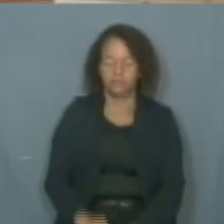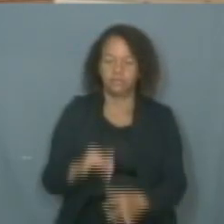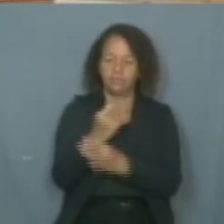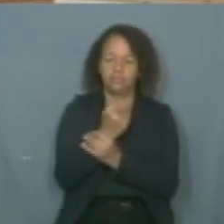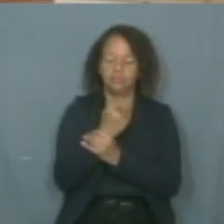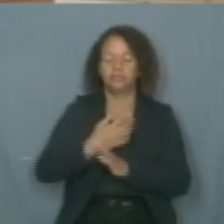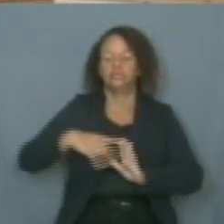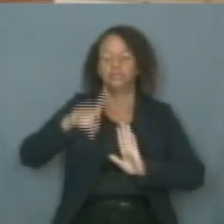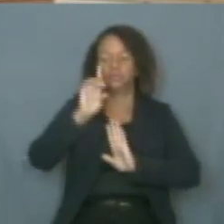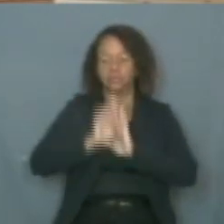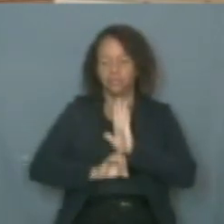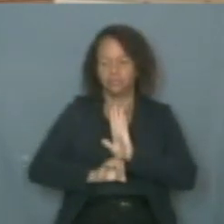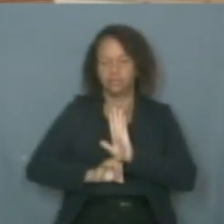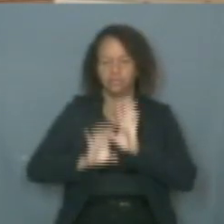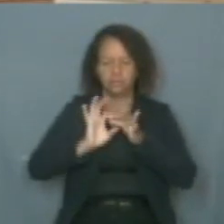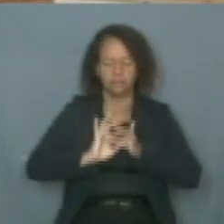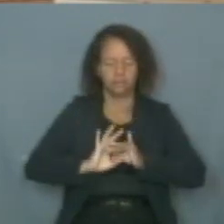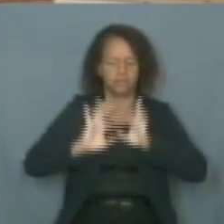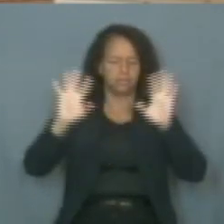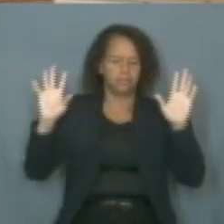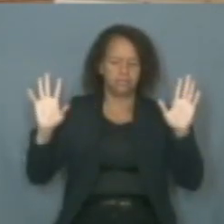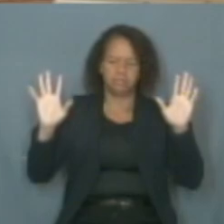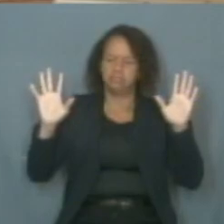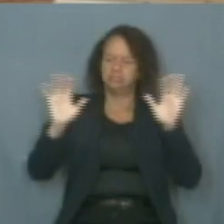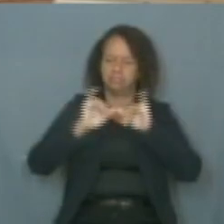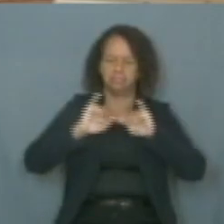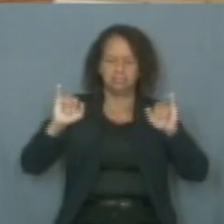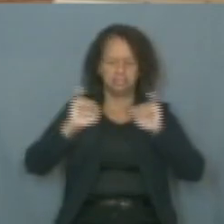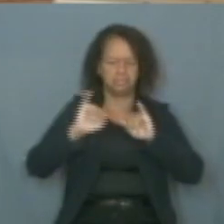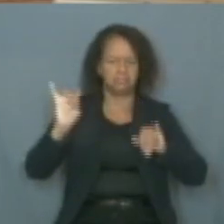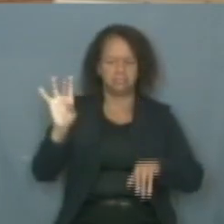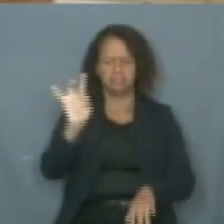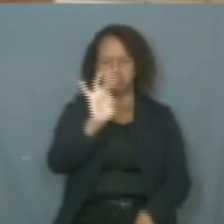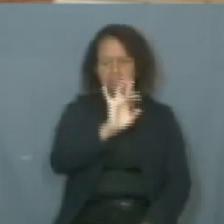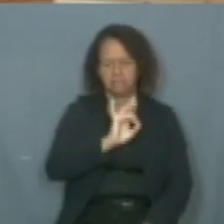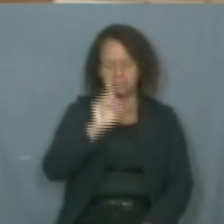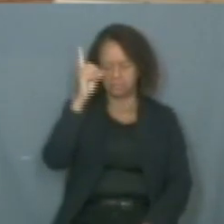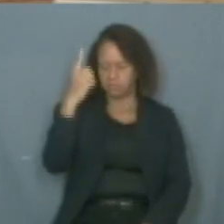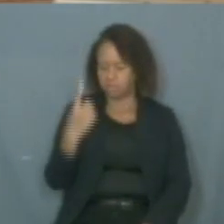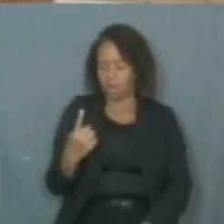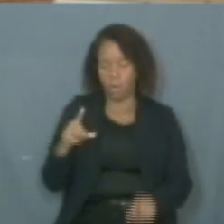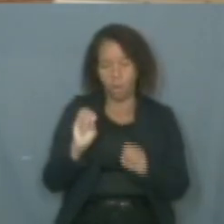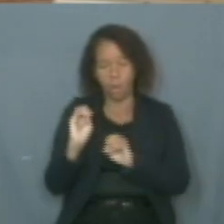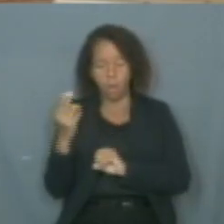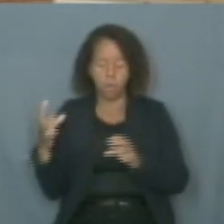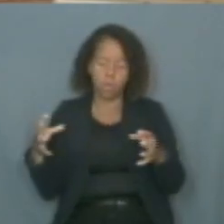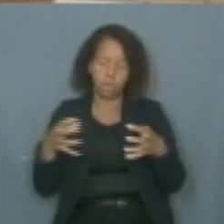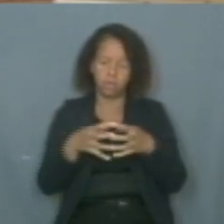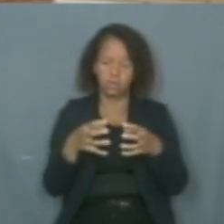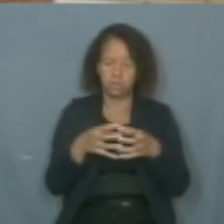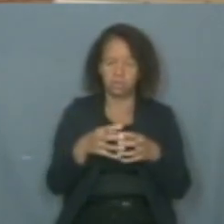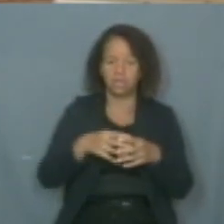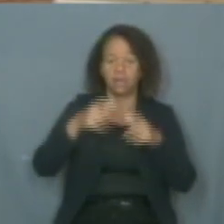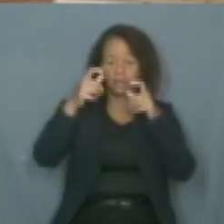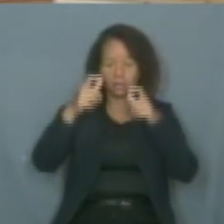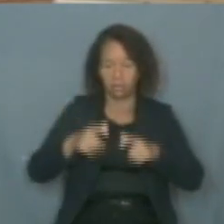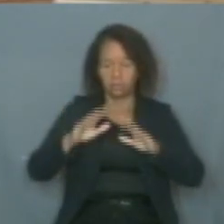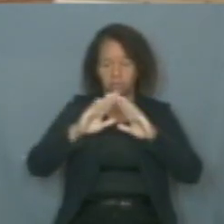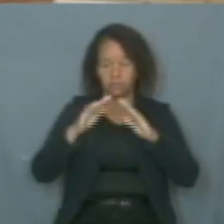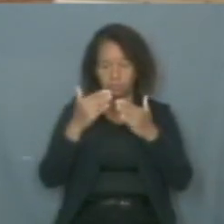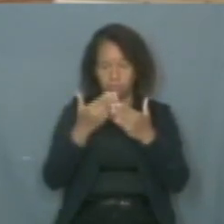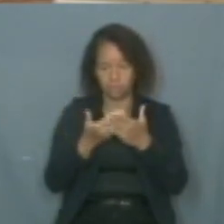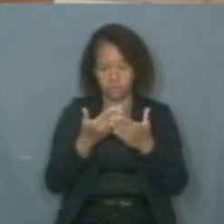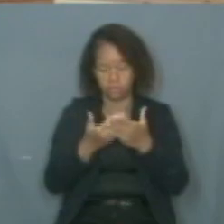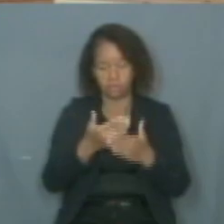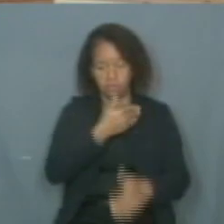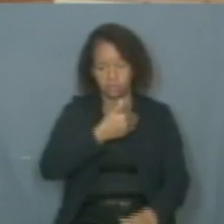Assegura o direito à livre manifestação individual e coletiva de estudantes nas dependências de